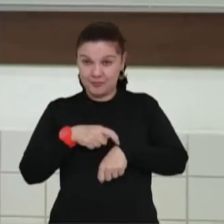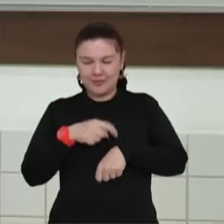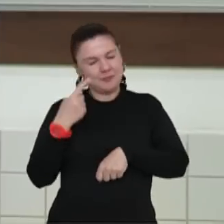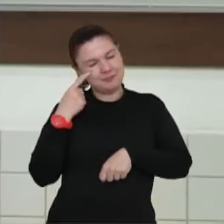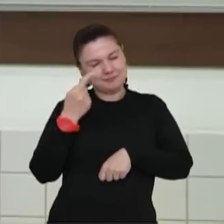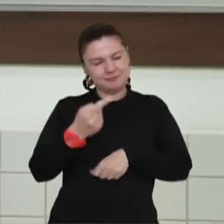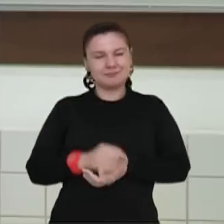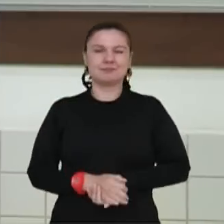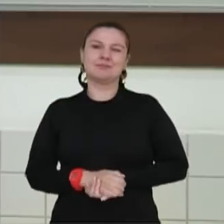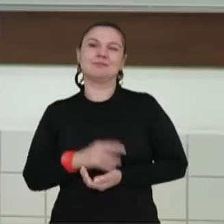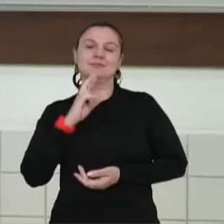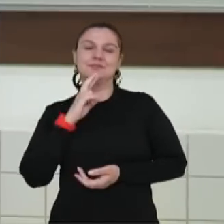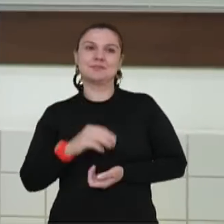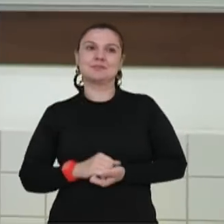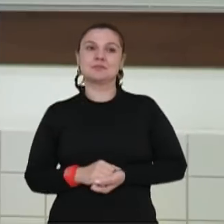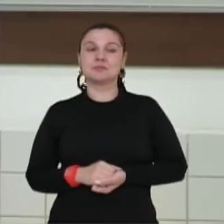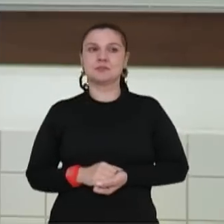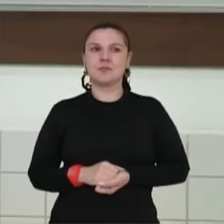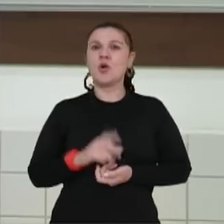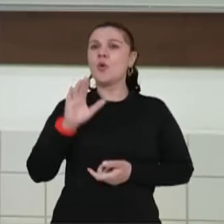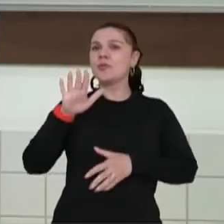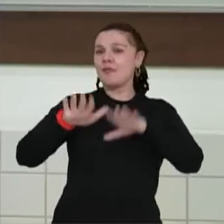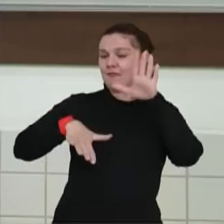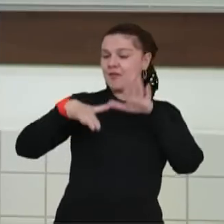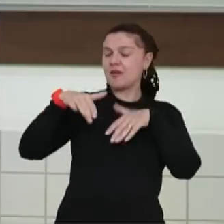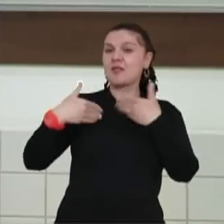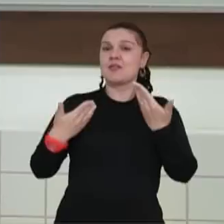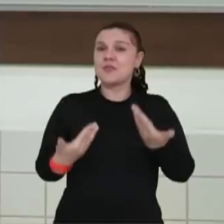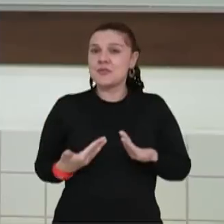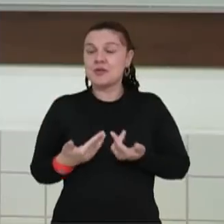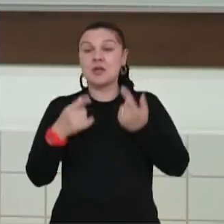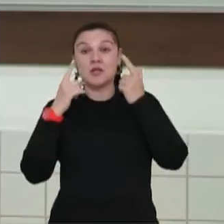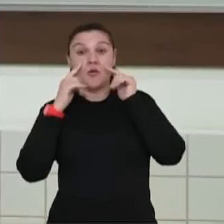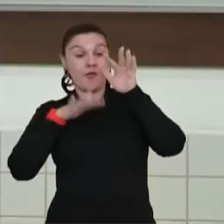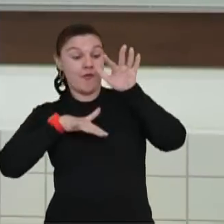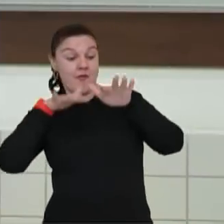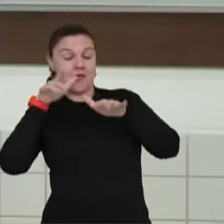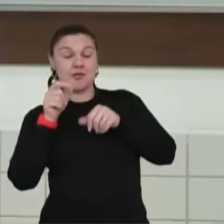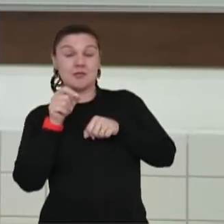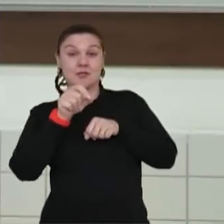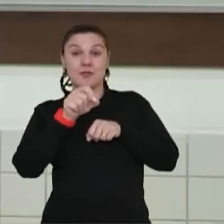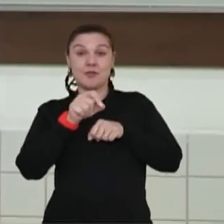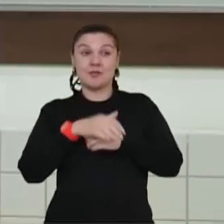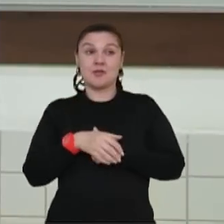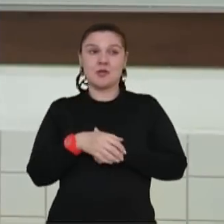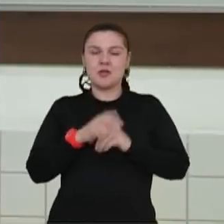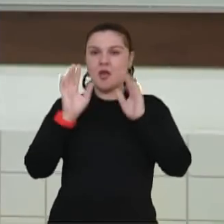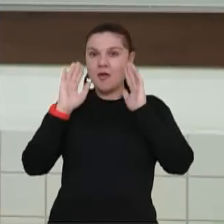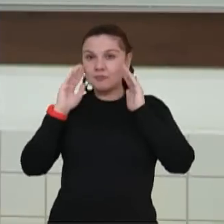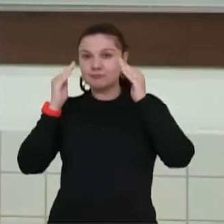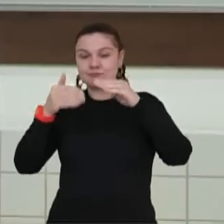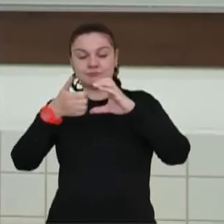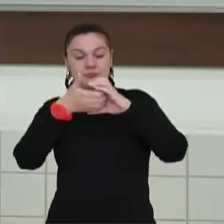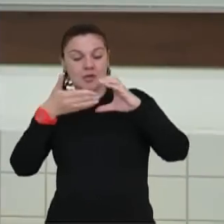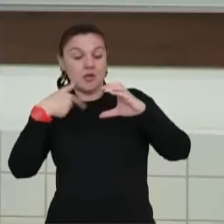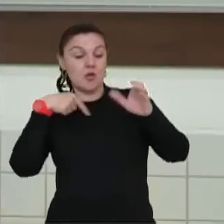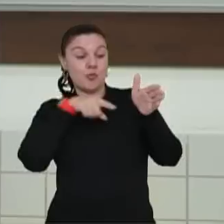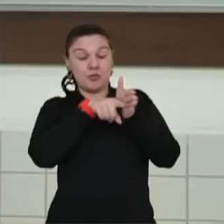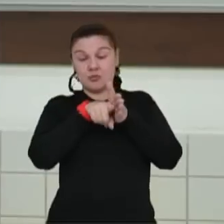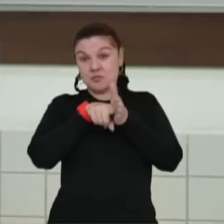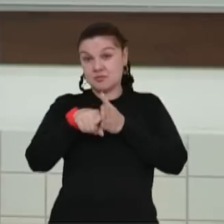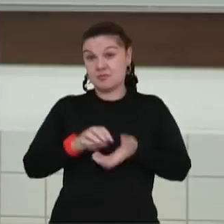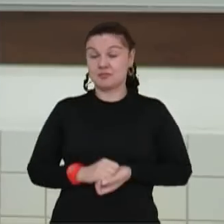Então vamos conferir agora a nossa resposta. O que é uma variável estatística? Uma variável estatística é a característica que eu quero